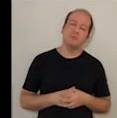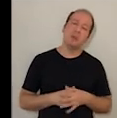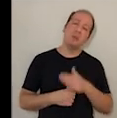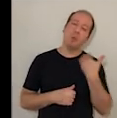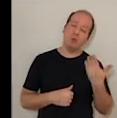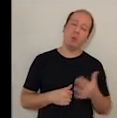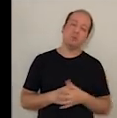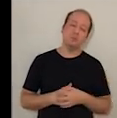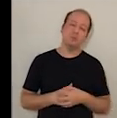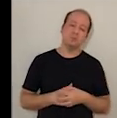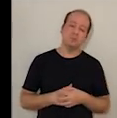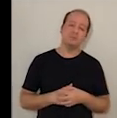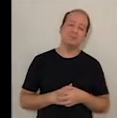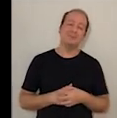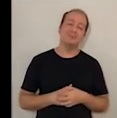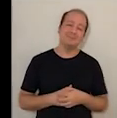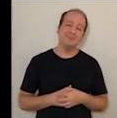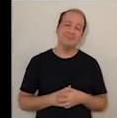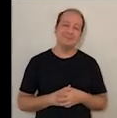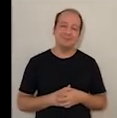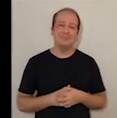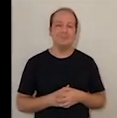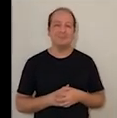Está rindo é porque ele morreu.